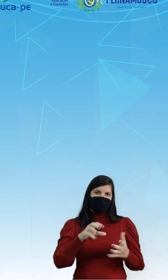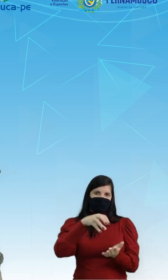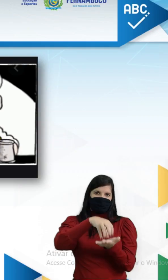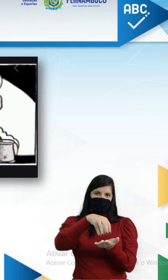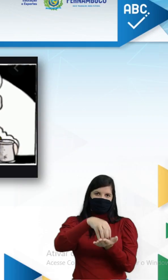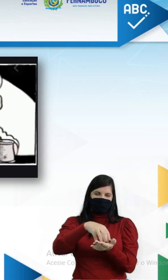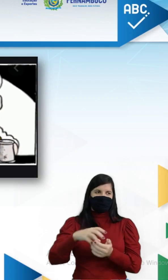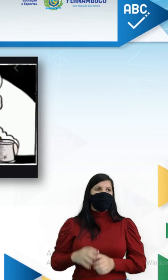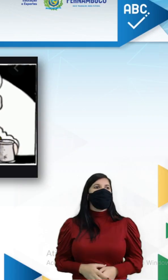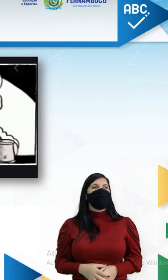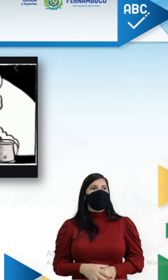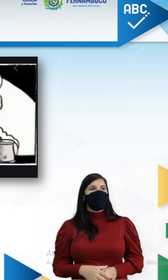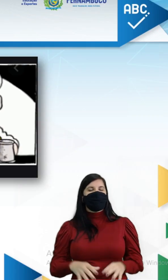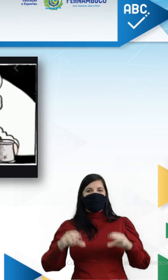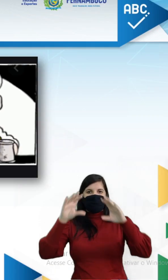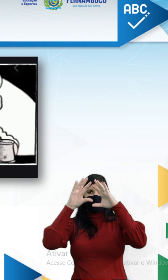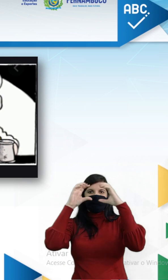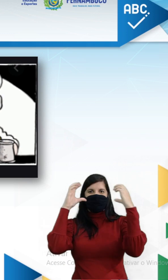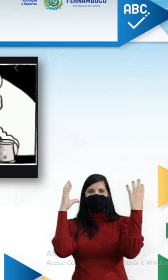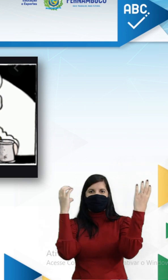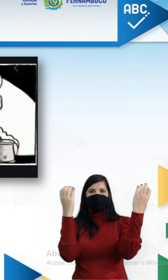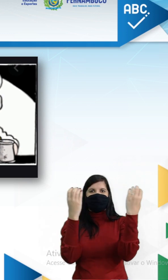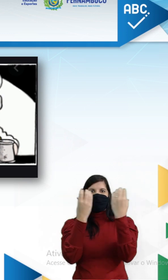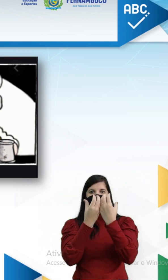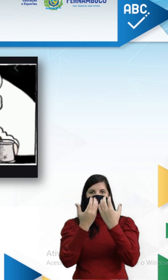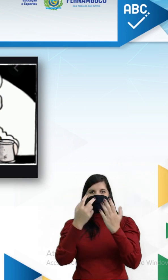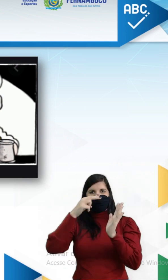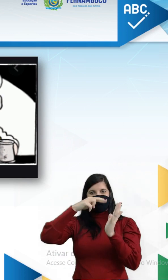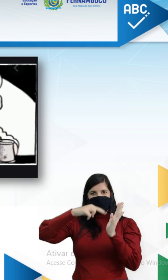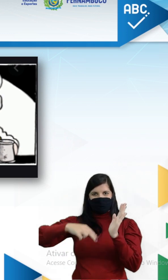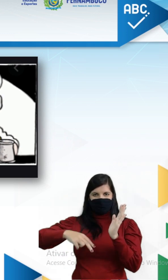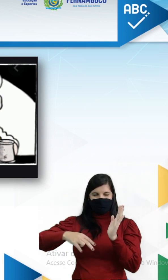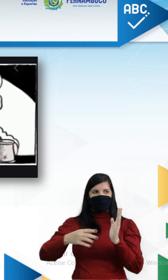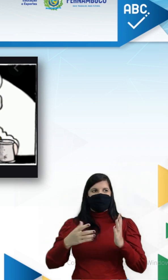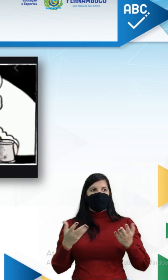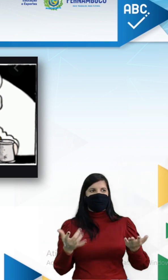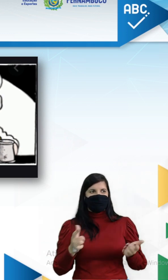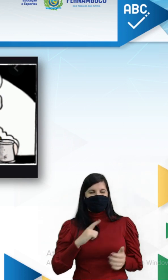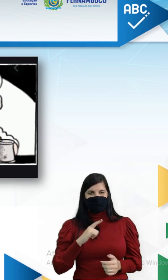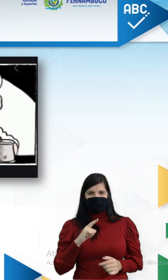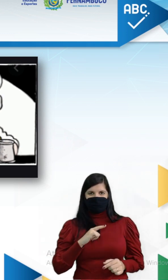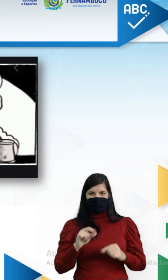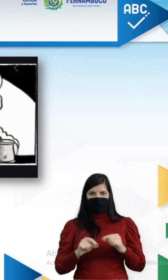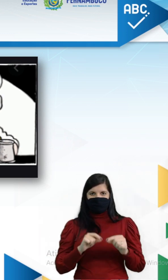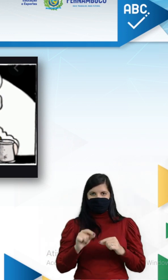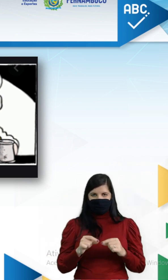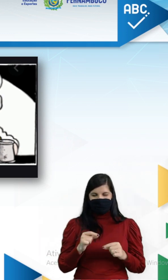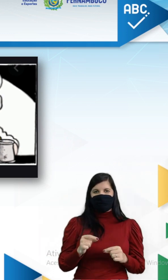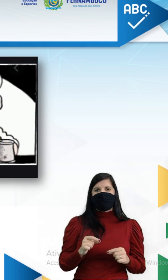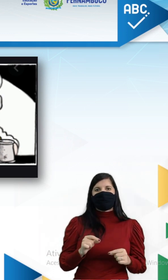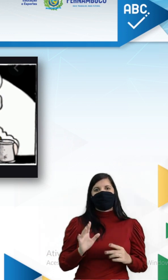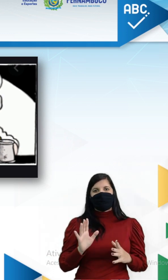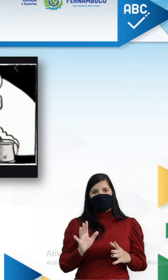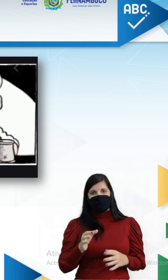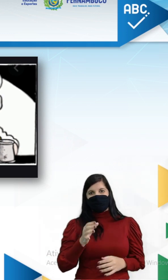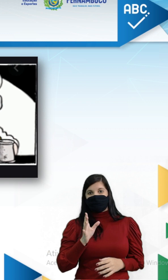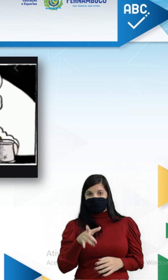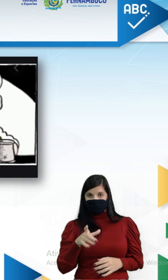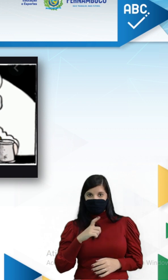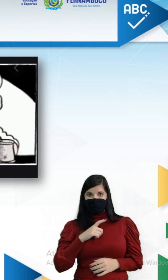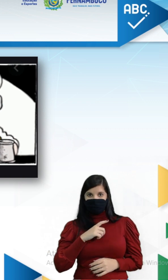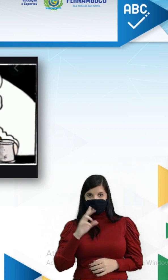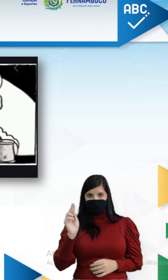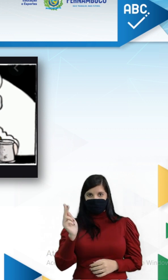Acompanhe essa tirinha, por favor. Vamos ler agora uma tirinha. Aqui nós temos o seguinte. Porque é uma tirinha de